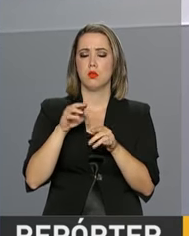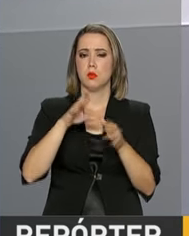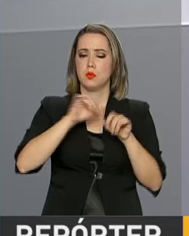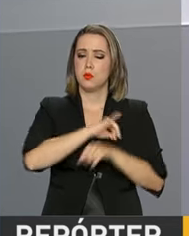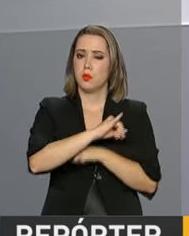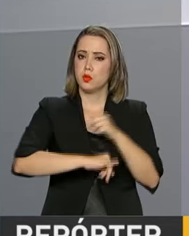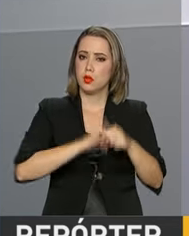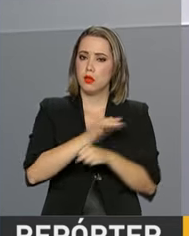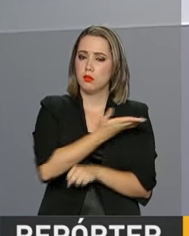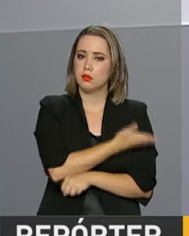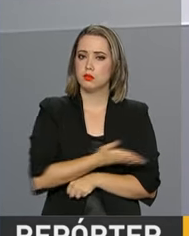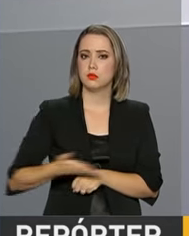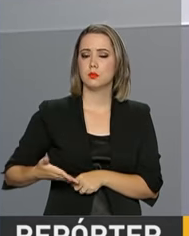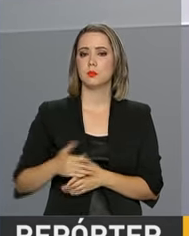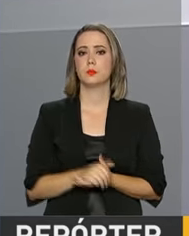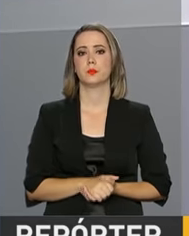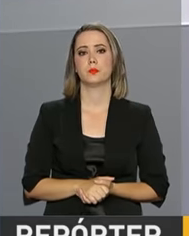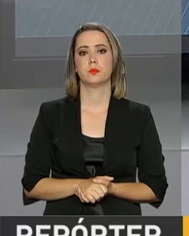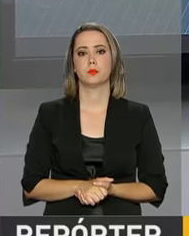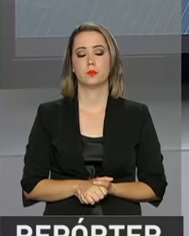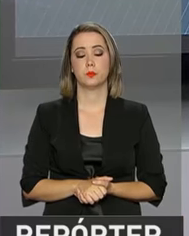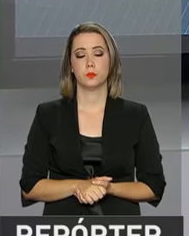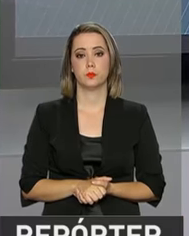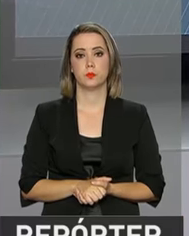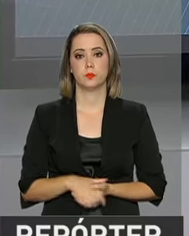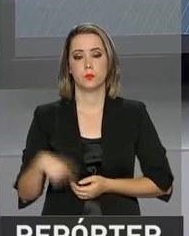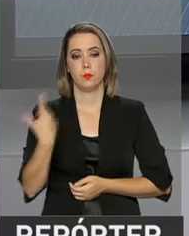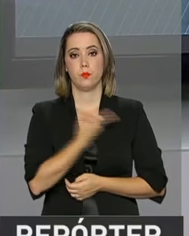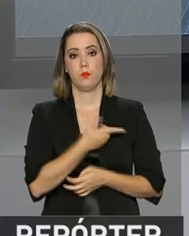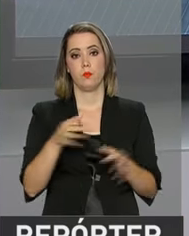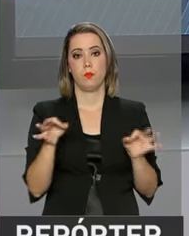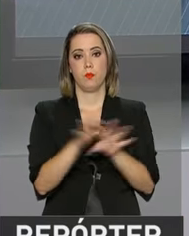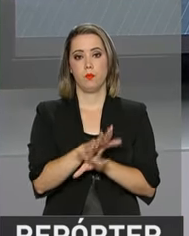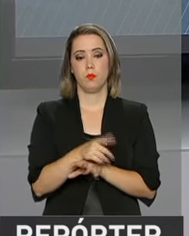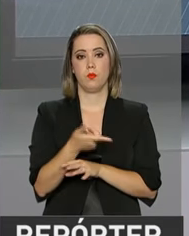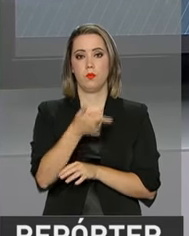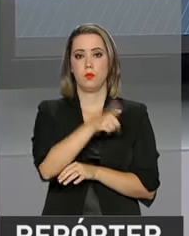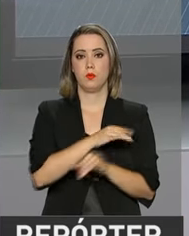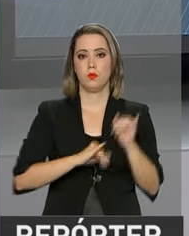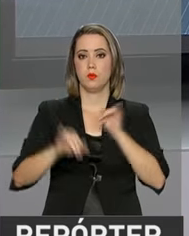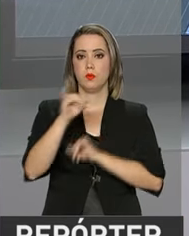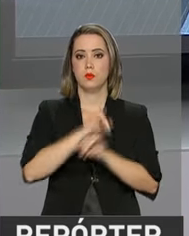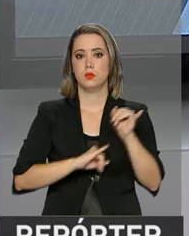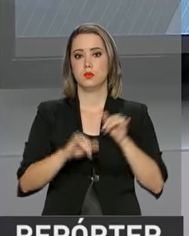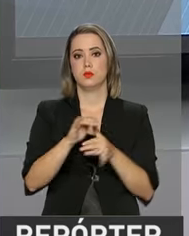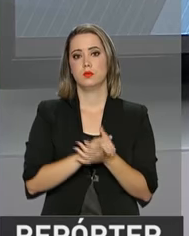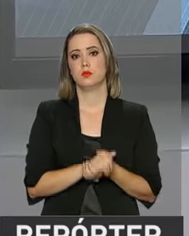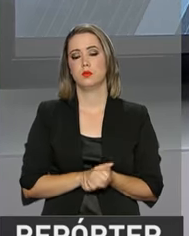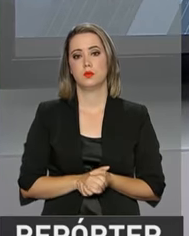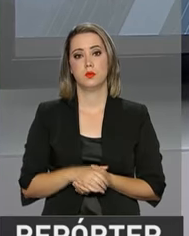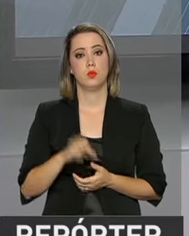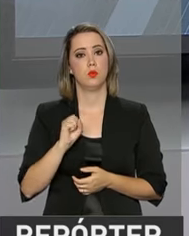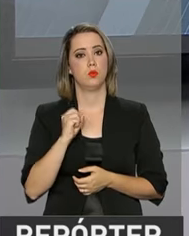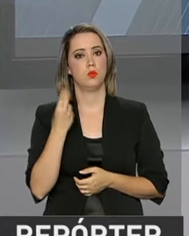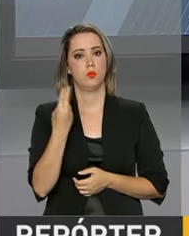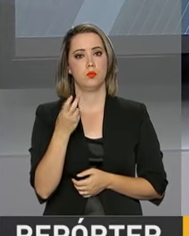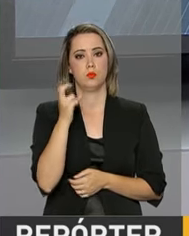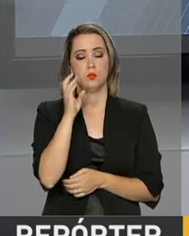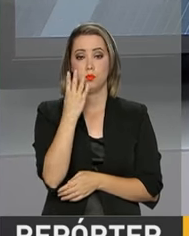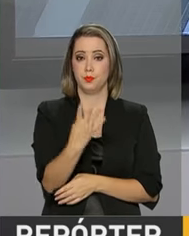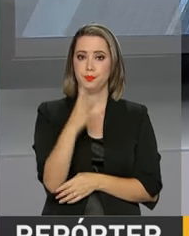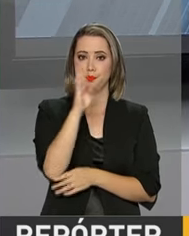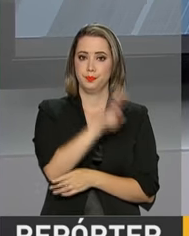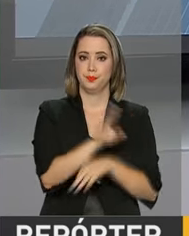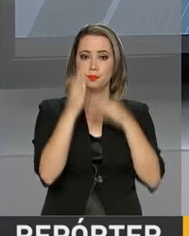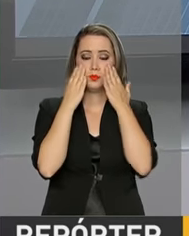página da receita na internet nós ficamos por aqui e voltamos a qualquer momento com outras informações ou às